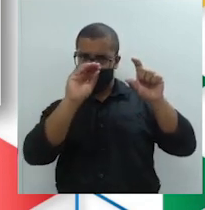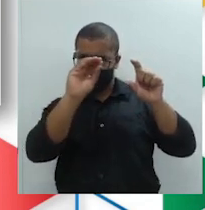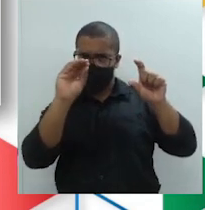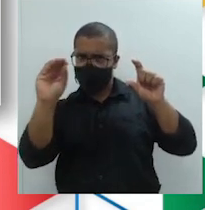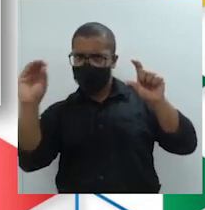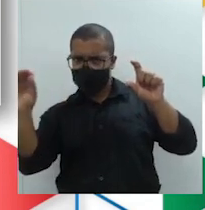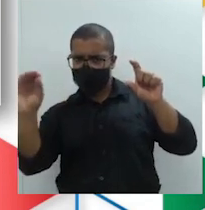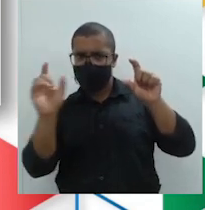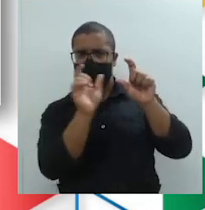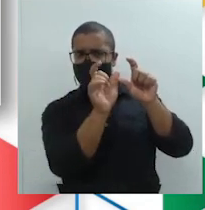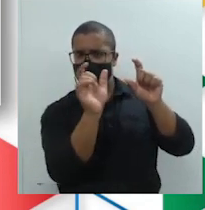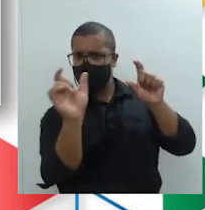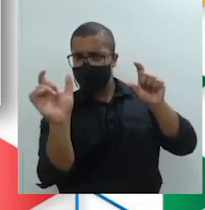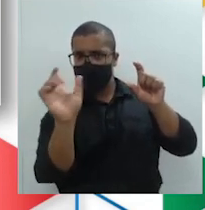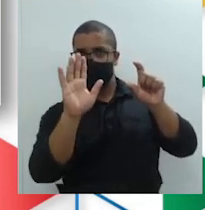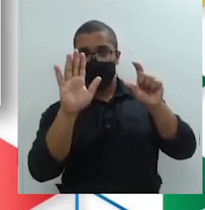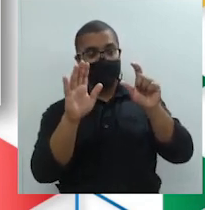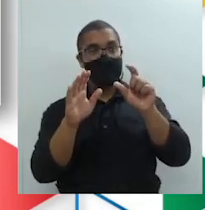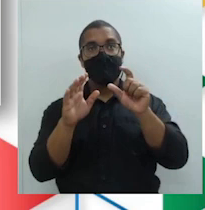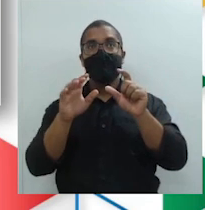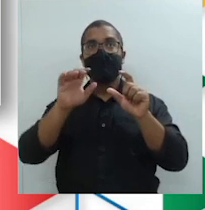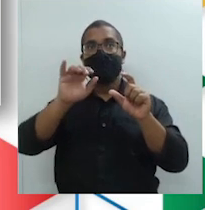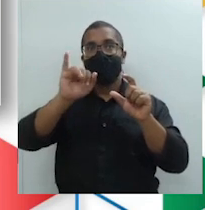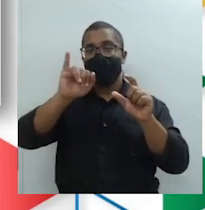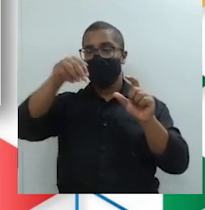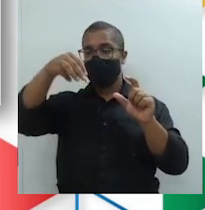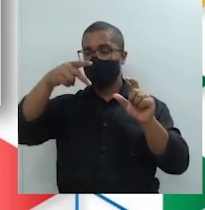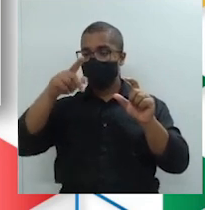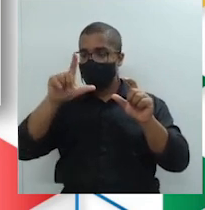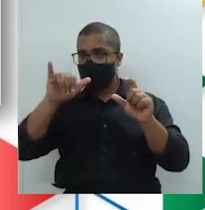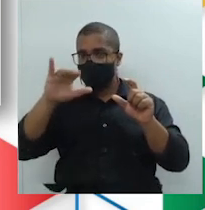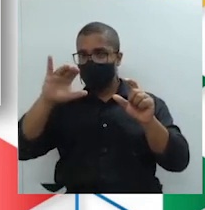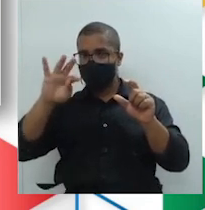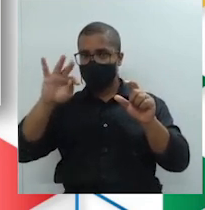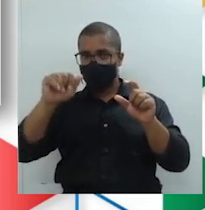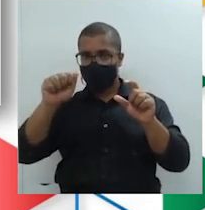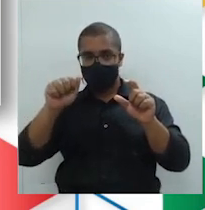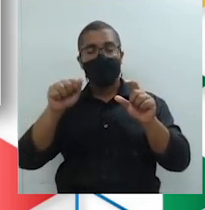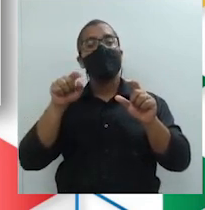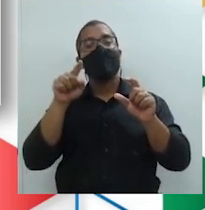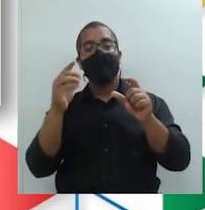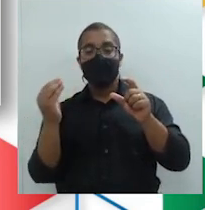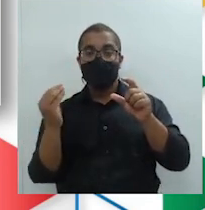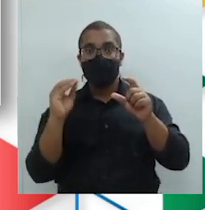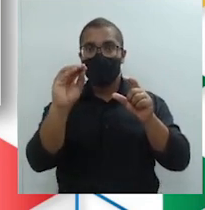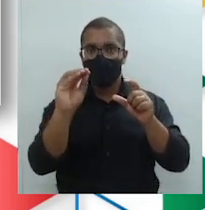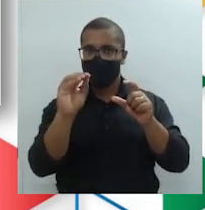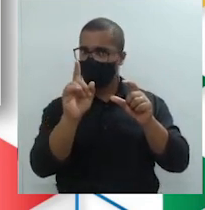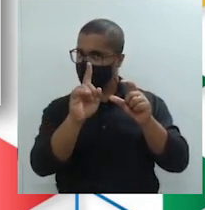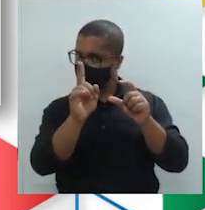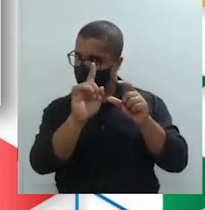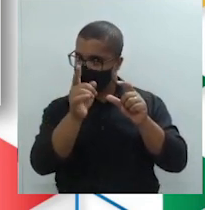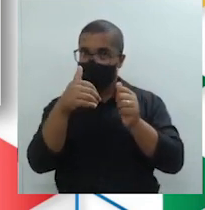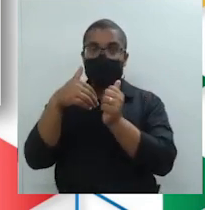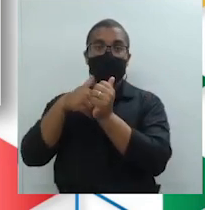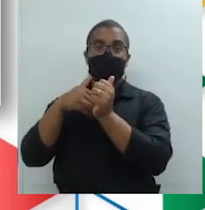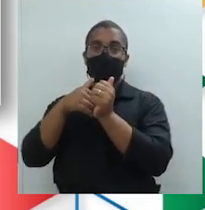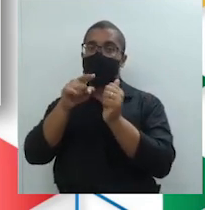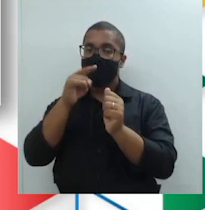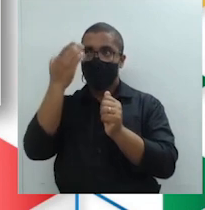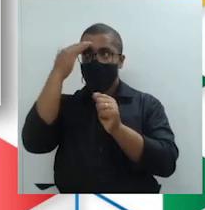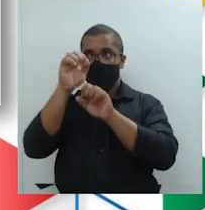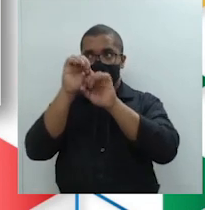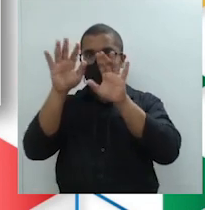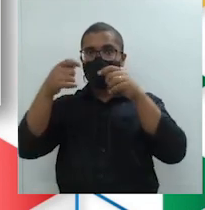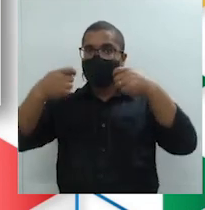E implícitas são aquelas que estão na profundidade do texto, o não dito. Então, pressupostos